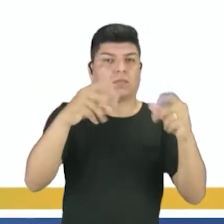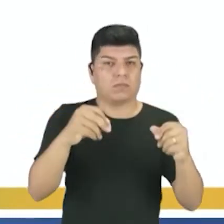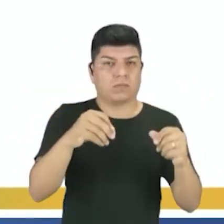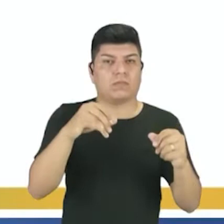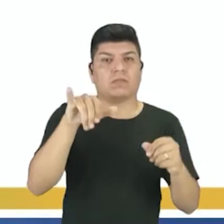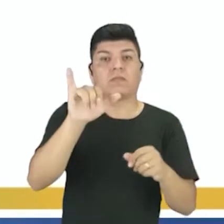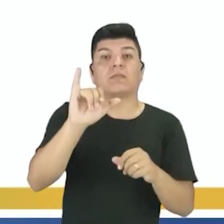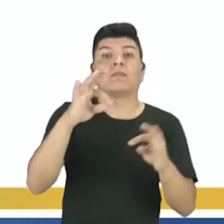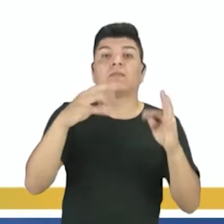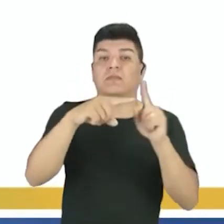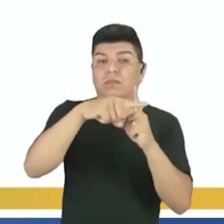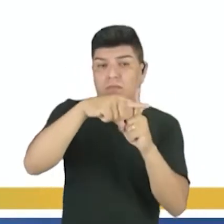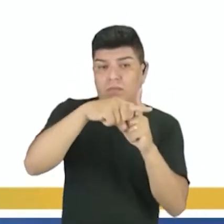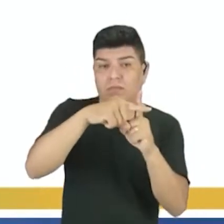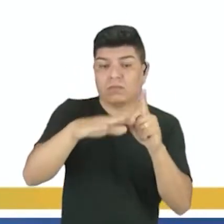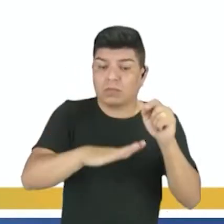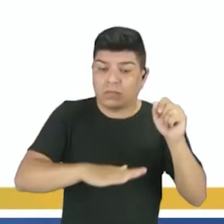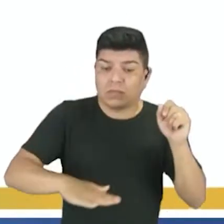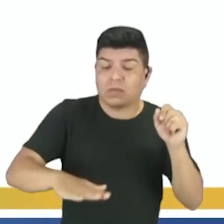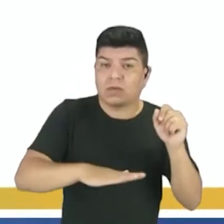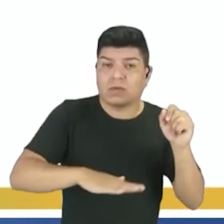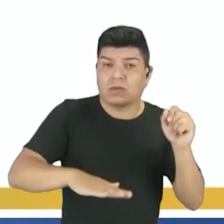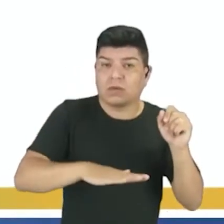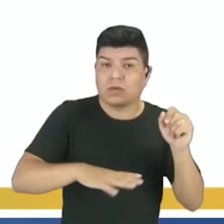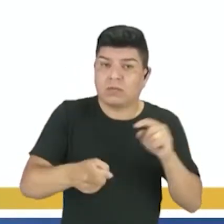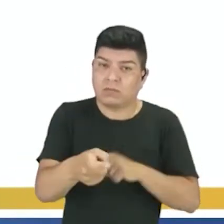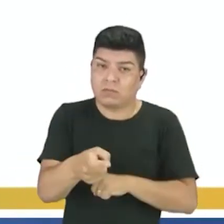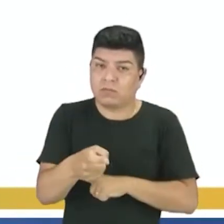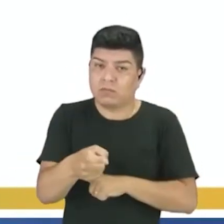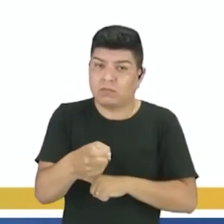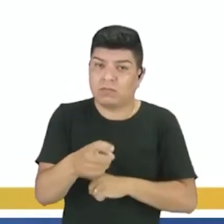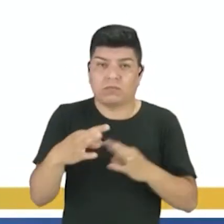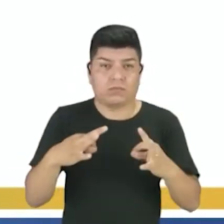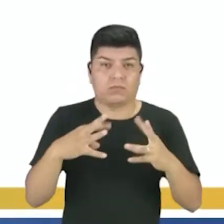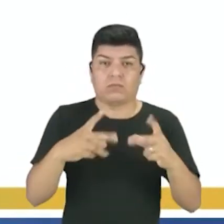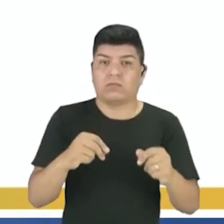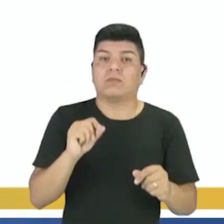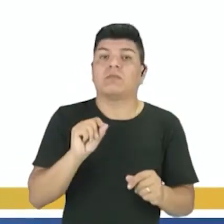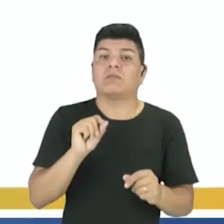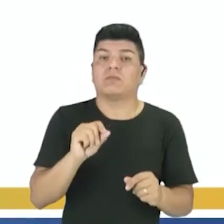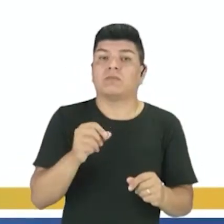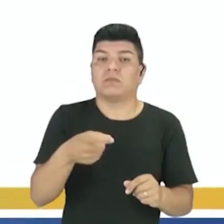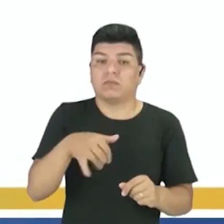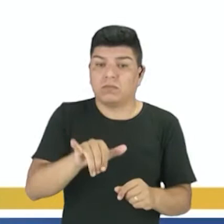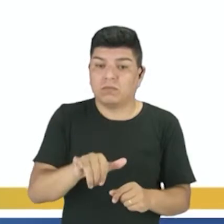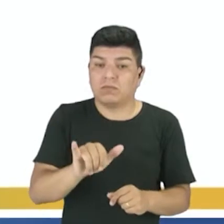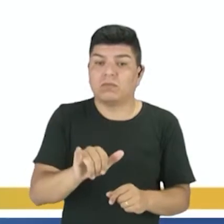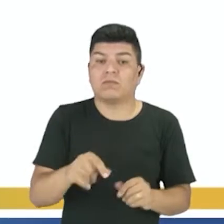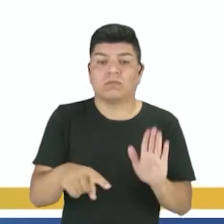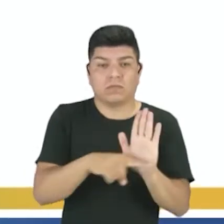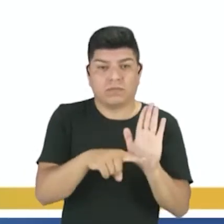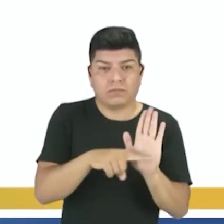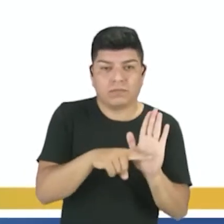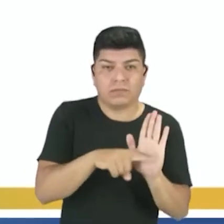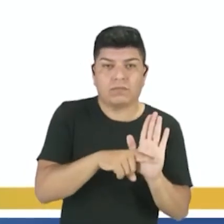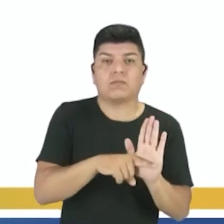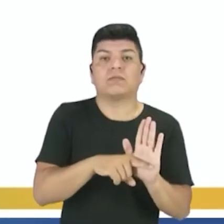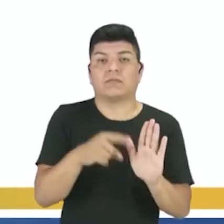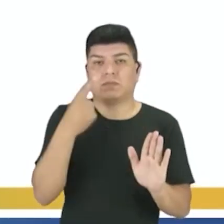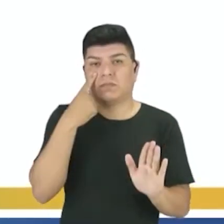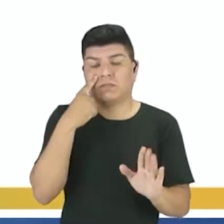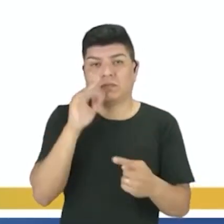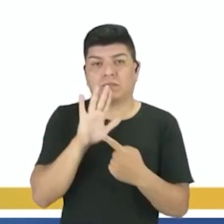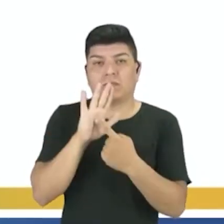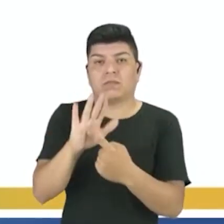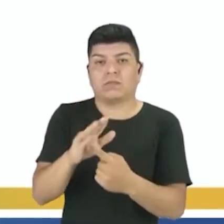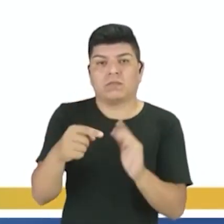y são positivas e abaixo do eixo x, as coordenadas de y são negativas. Então, para representar